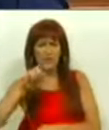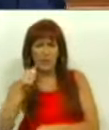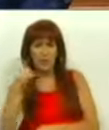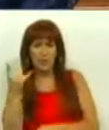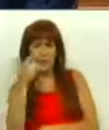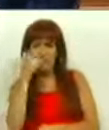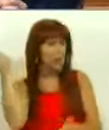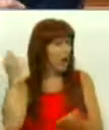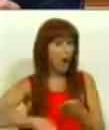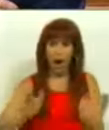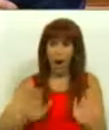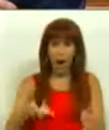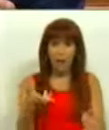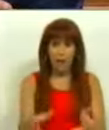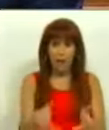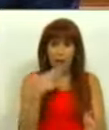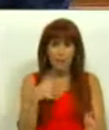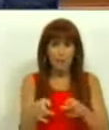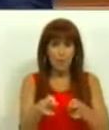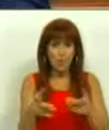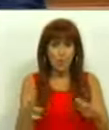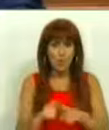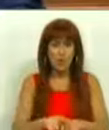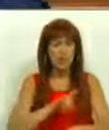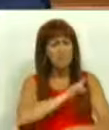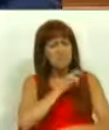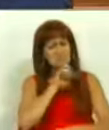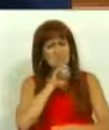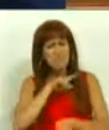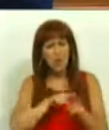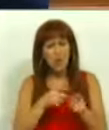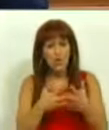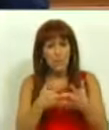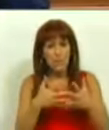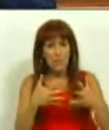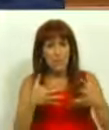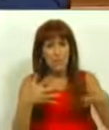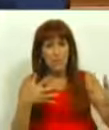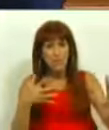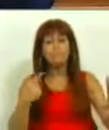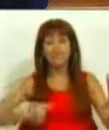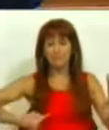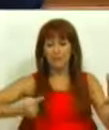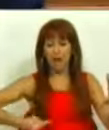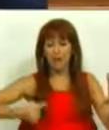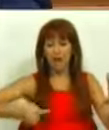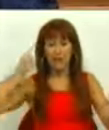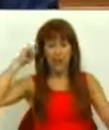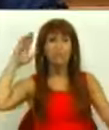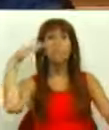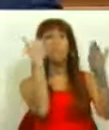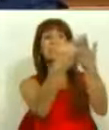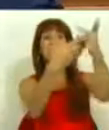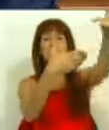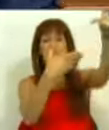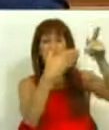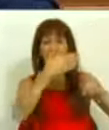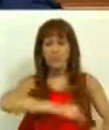5.249.352 isentos de taxas moderadoras. E o potencial que está a crescer diariamente e que vai ser atingido é